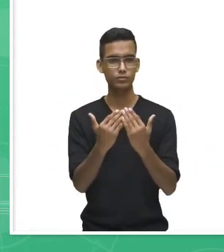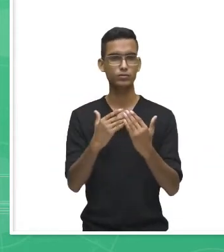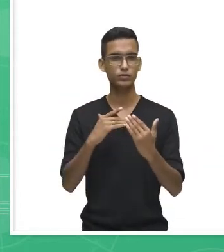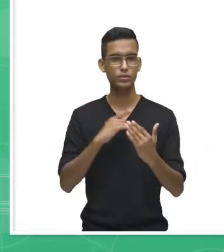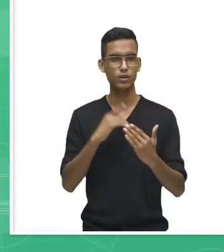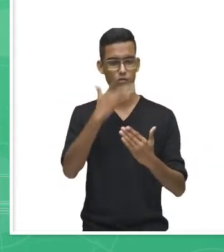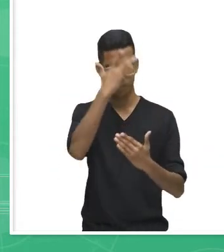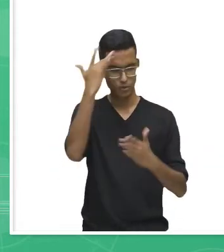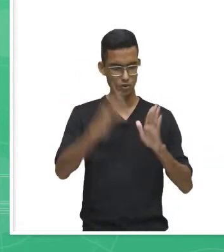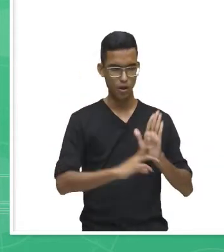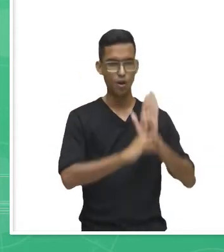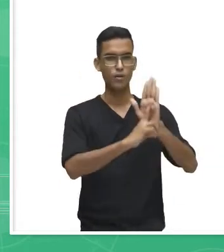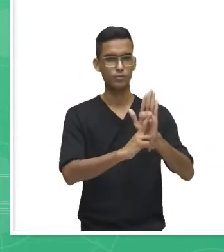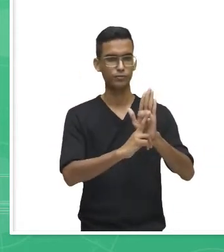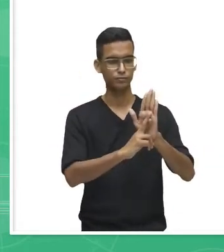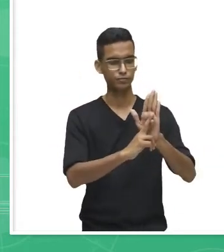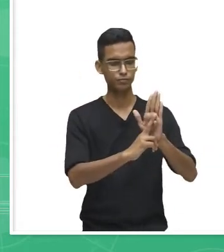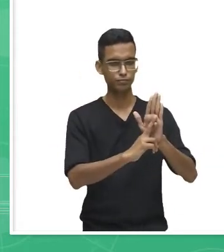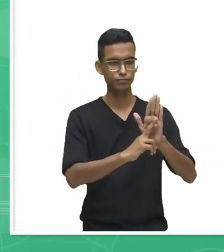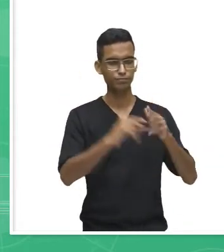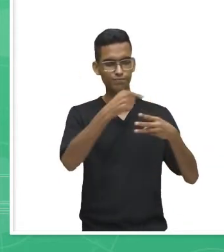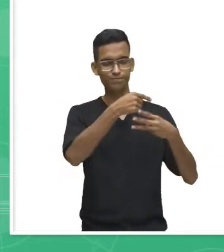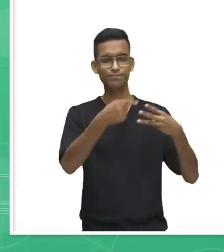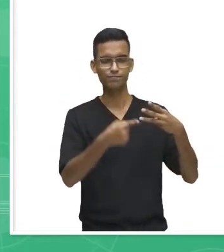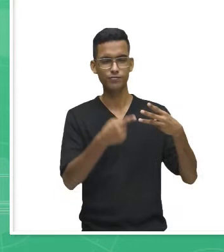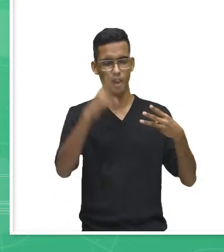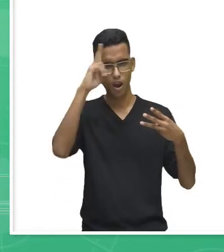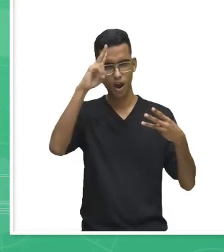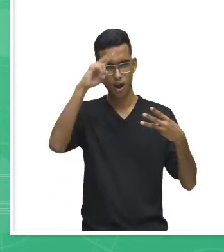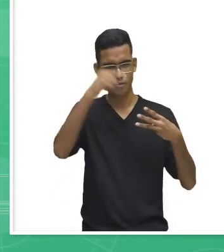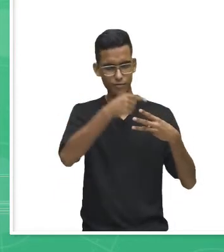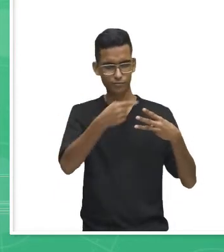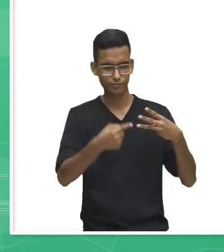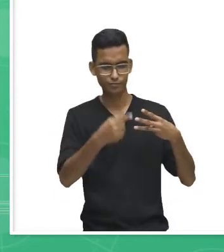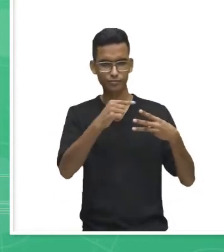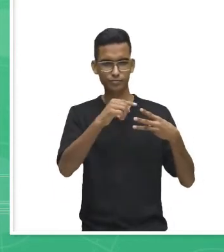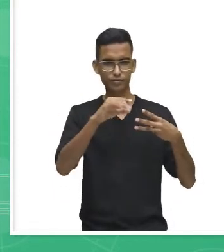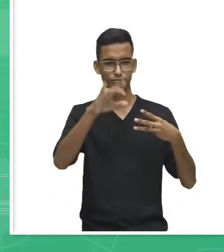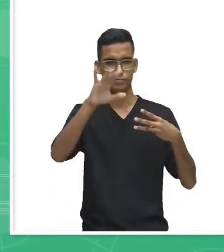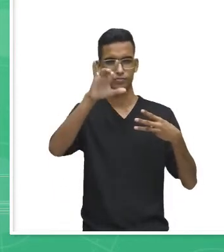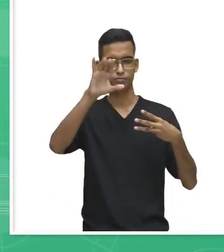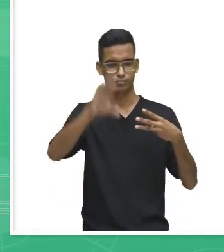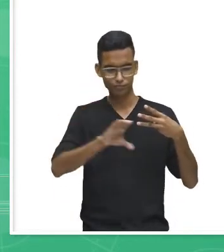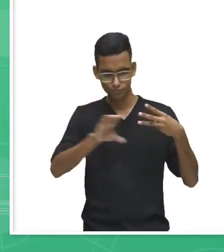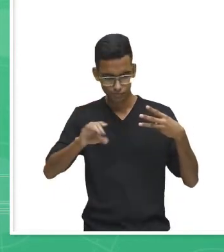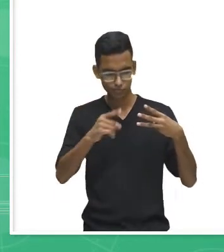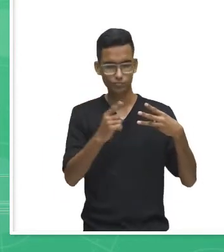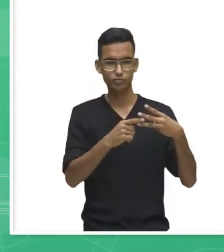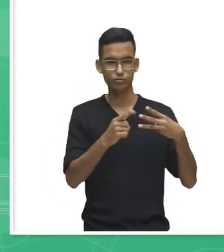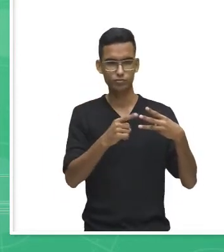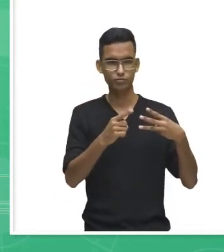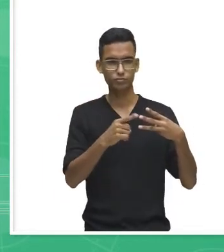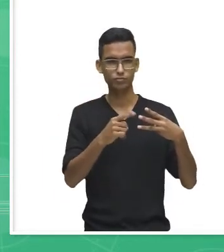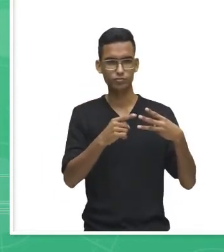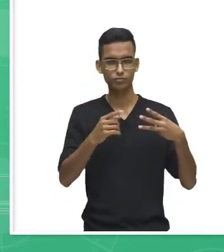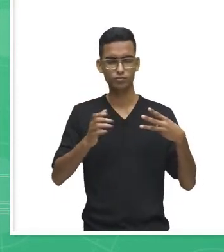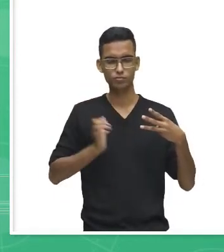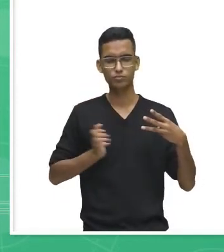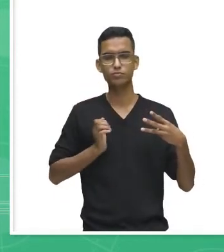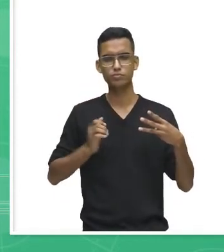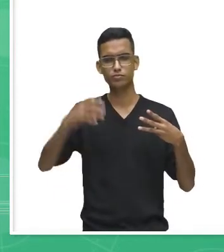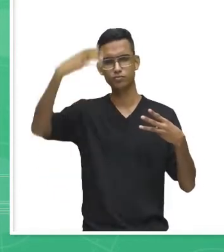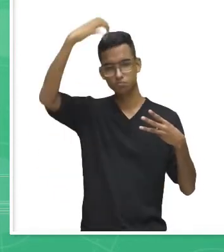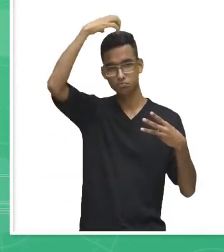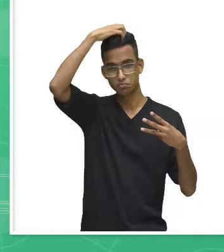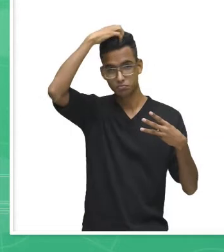representantes das três ordens sociais, o clero, a nobreza e o povo. Ah, professora, mas